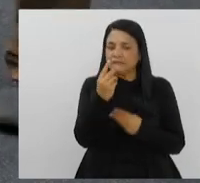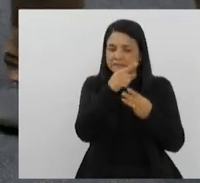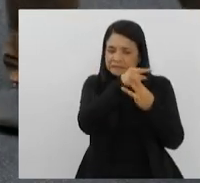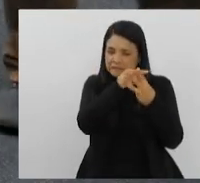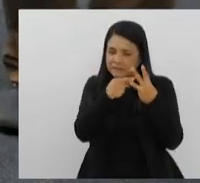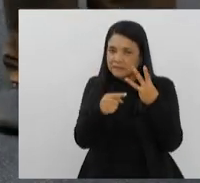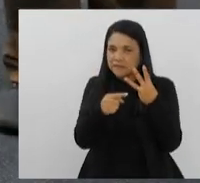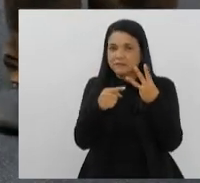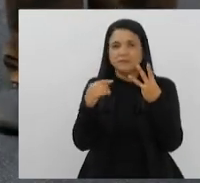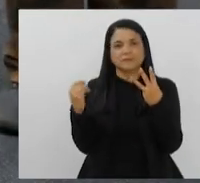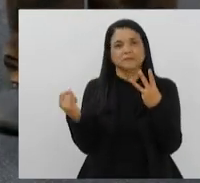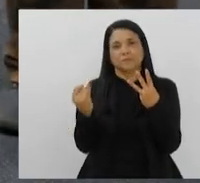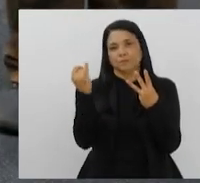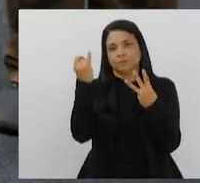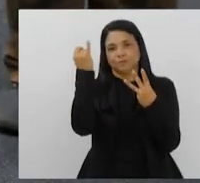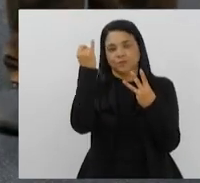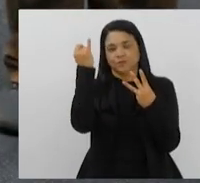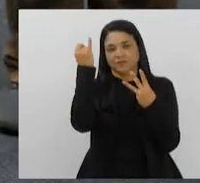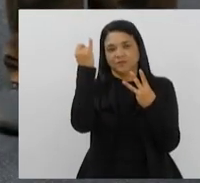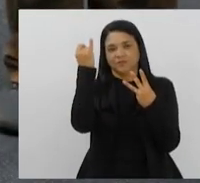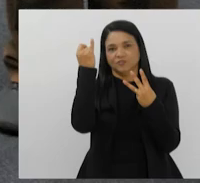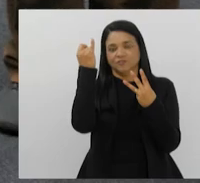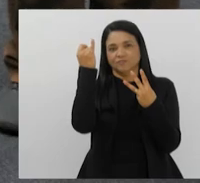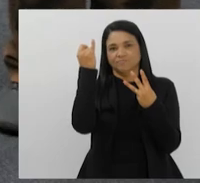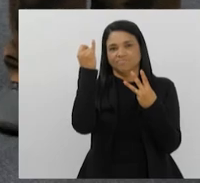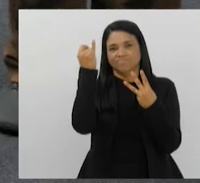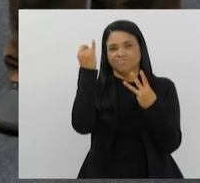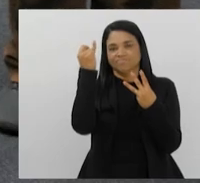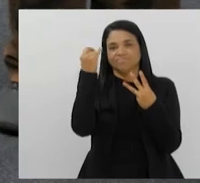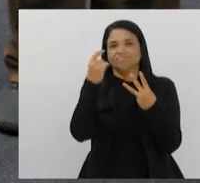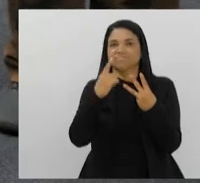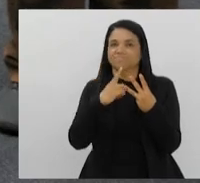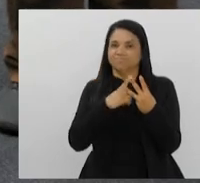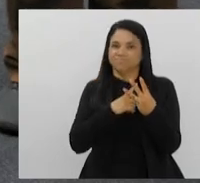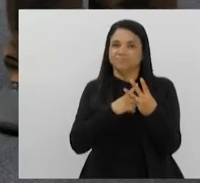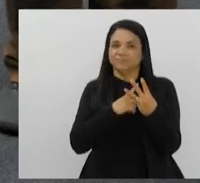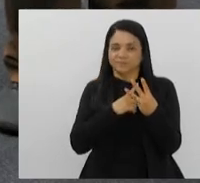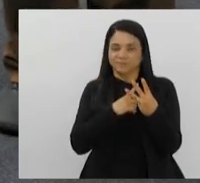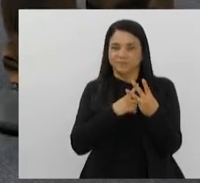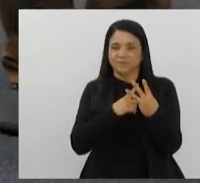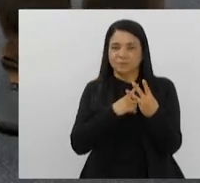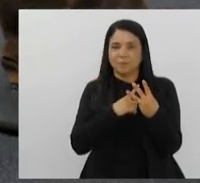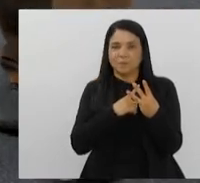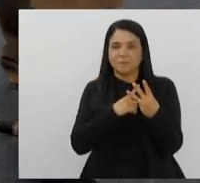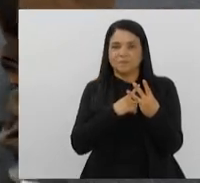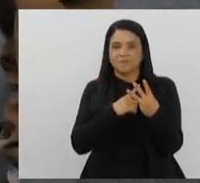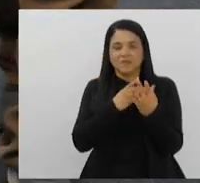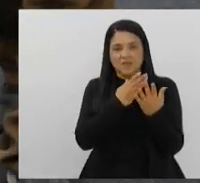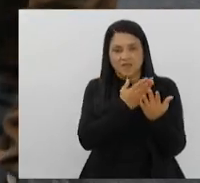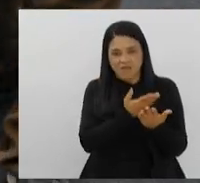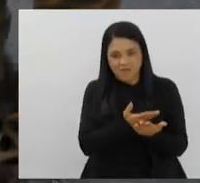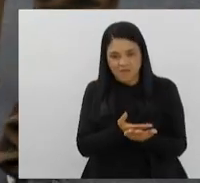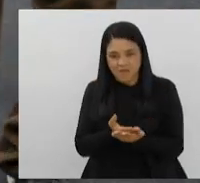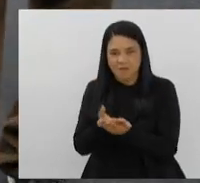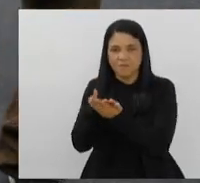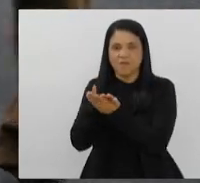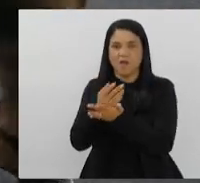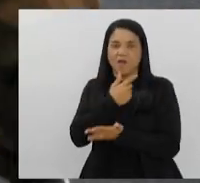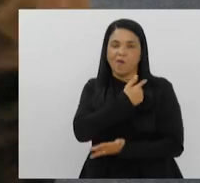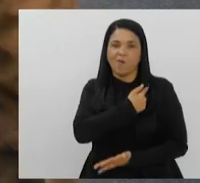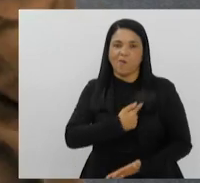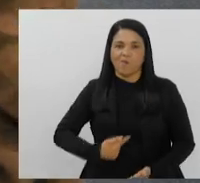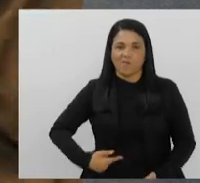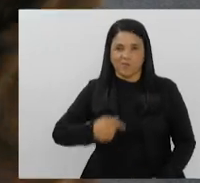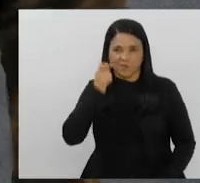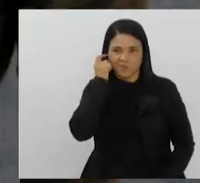elementos da importância que nós achamos assim, de ter, né, de encaminhar ao governador do Estado